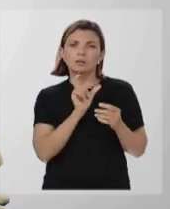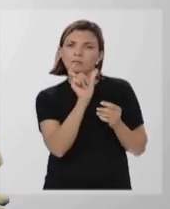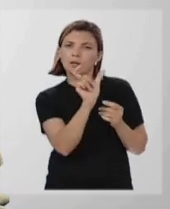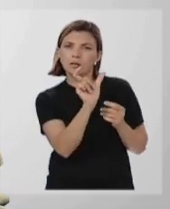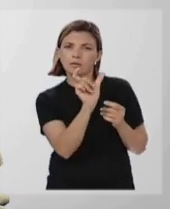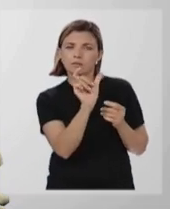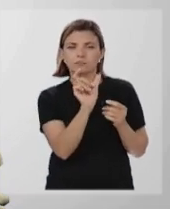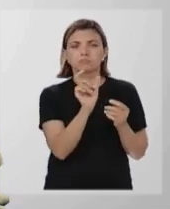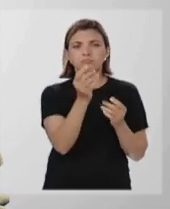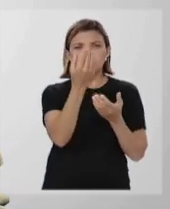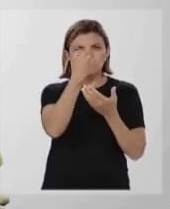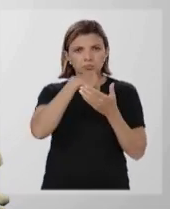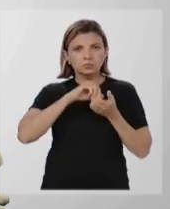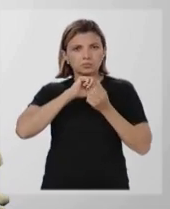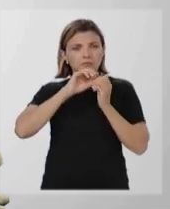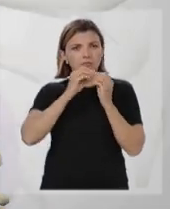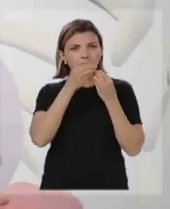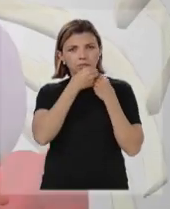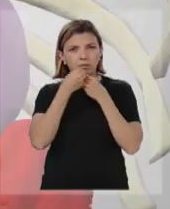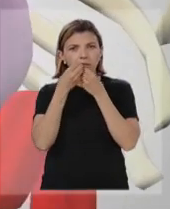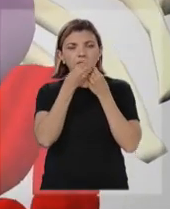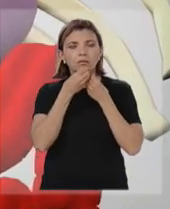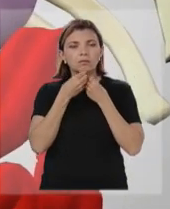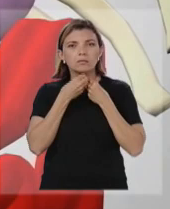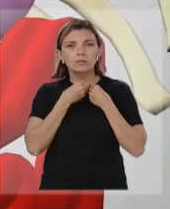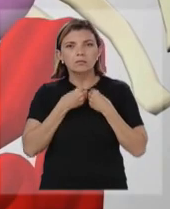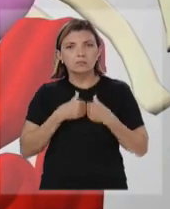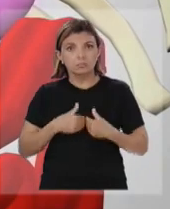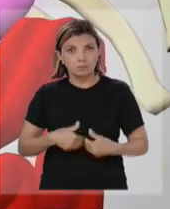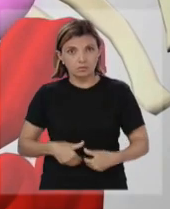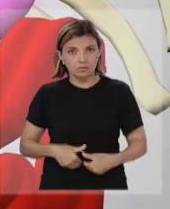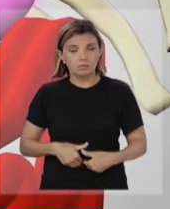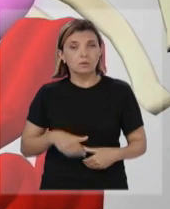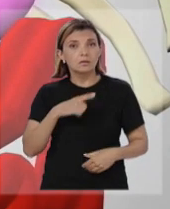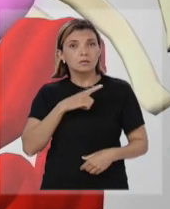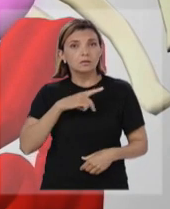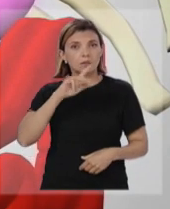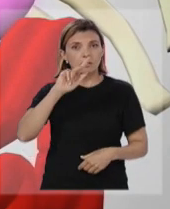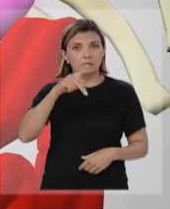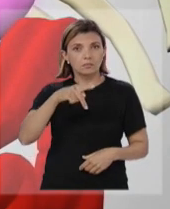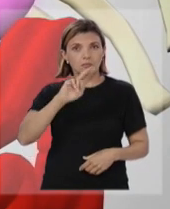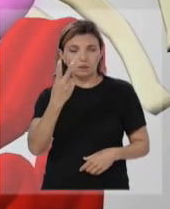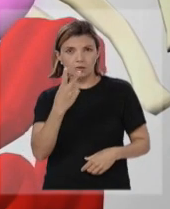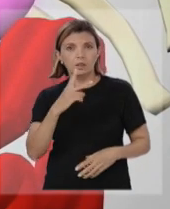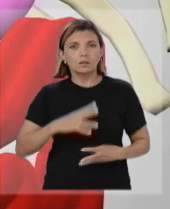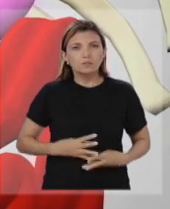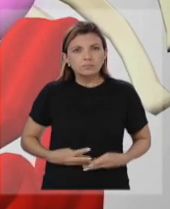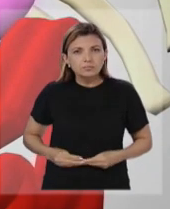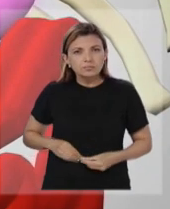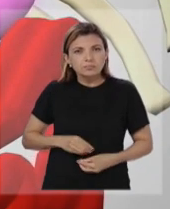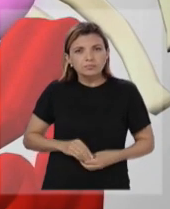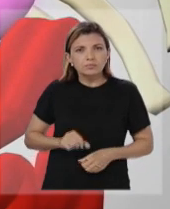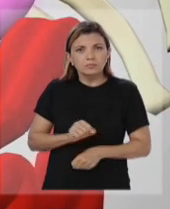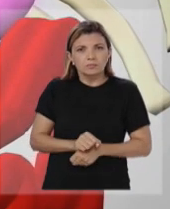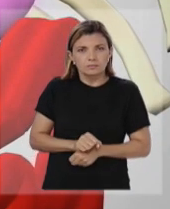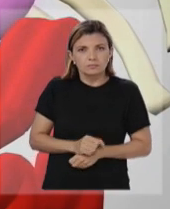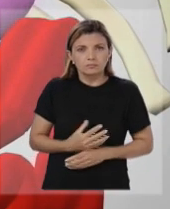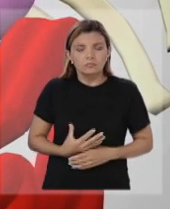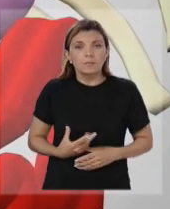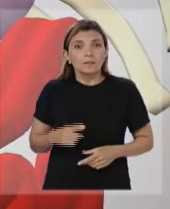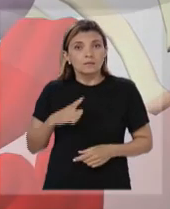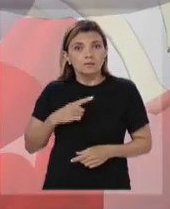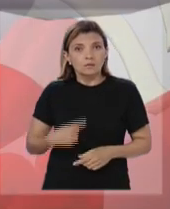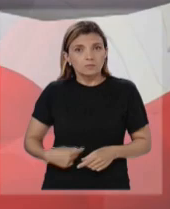amilase, presente na saliva, começa a quebra do amido. Quando chega no estômago, o pH ácido faz com que a amilase pare de